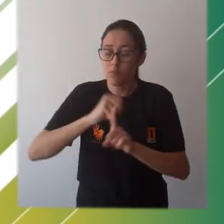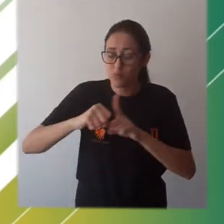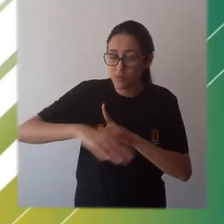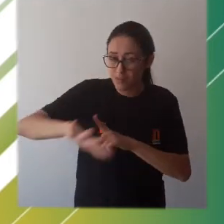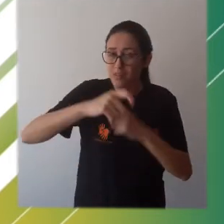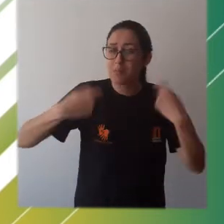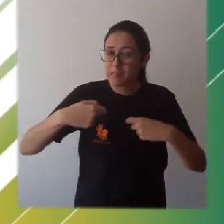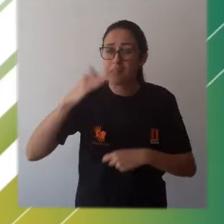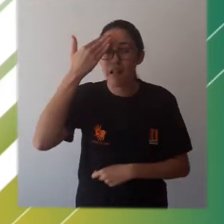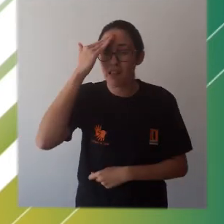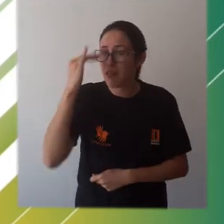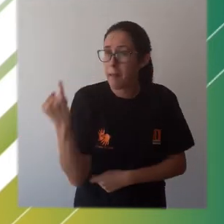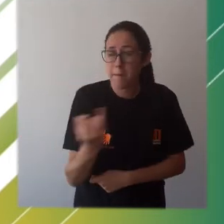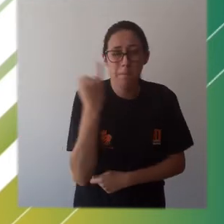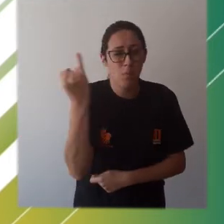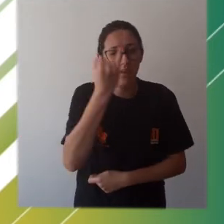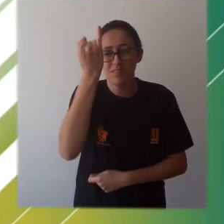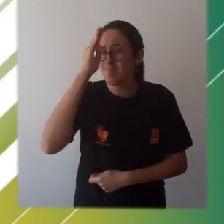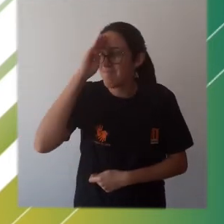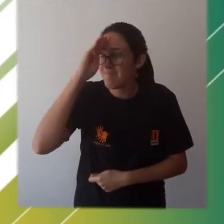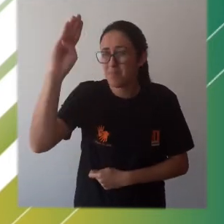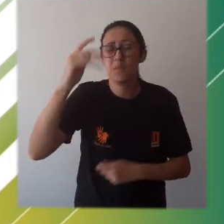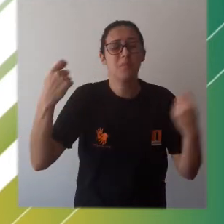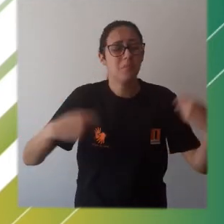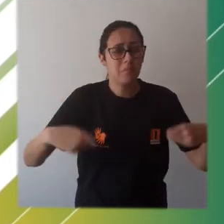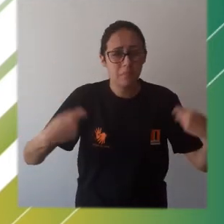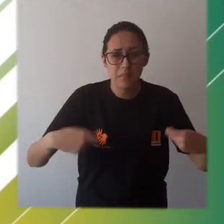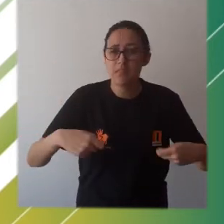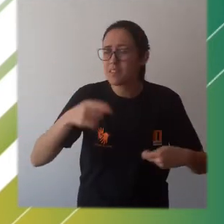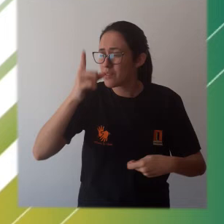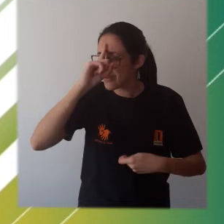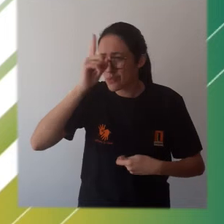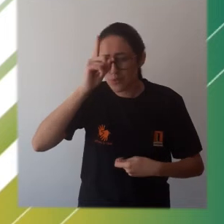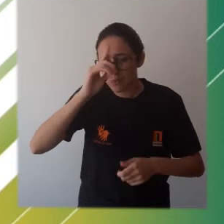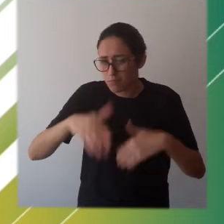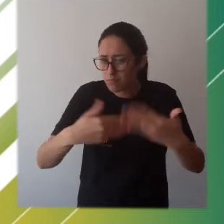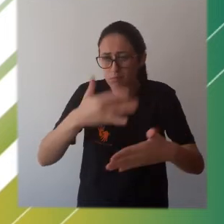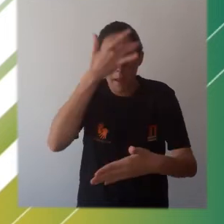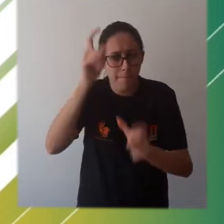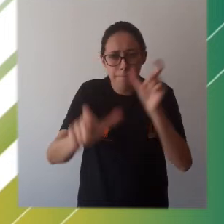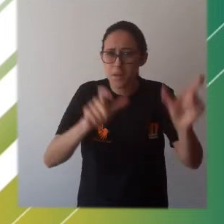esse entendimento, né, que é fundamental para